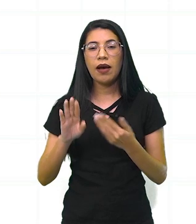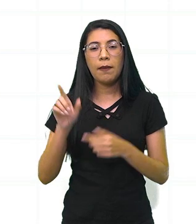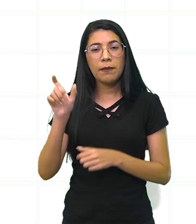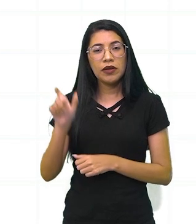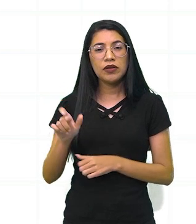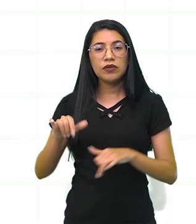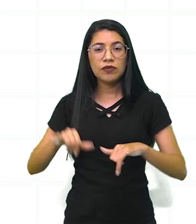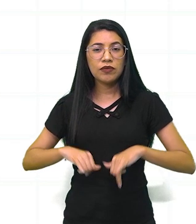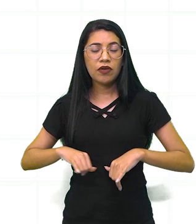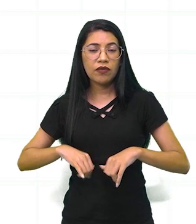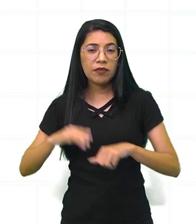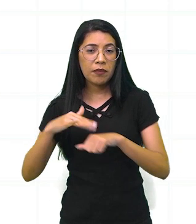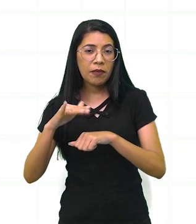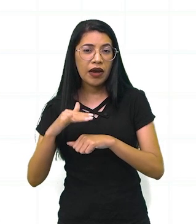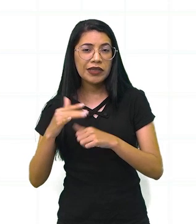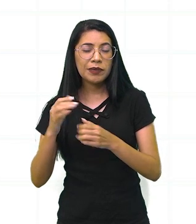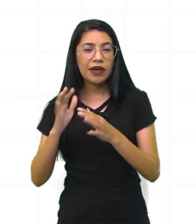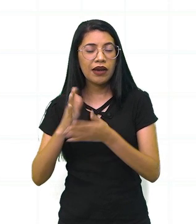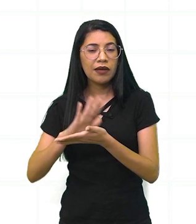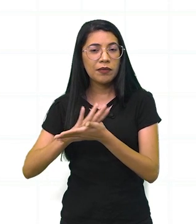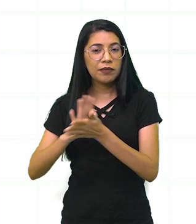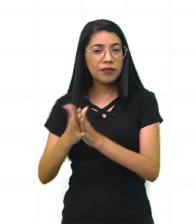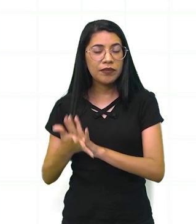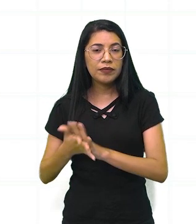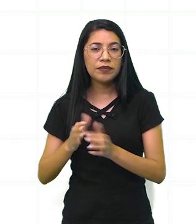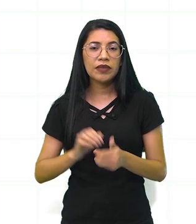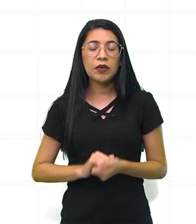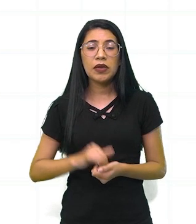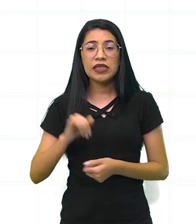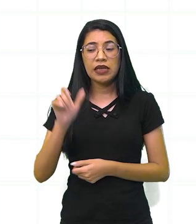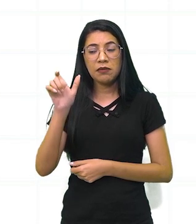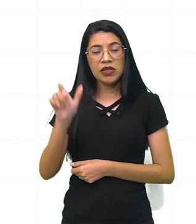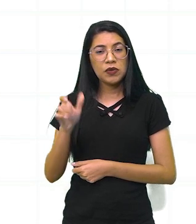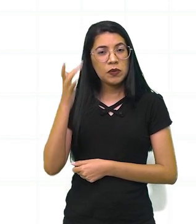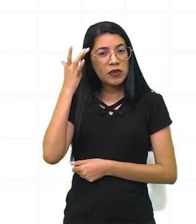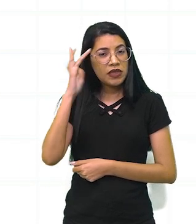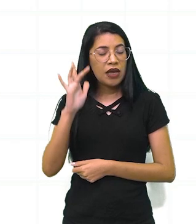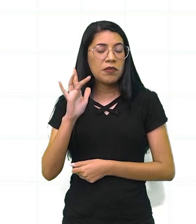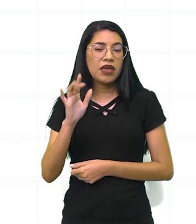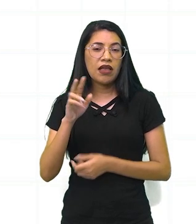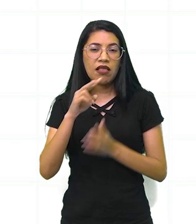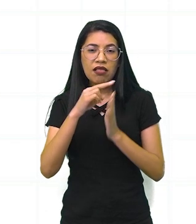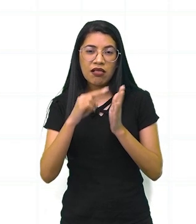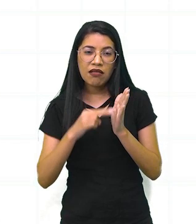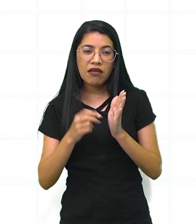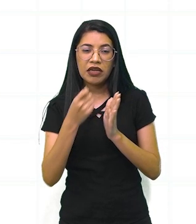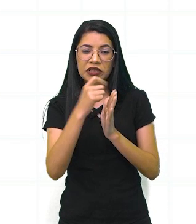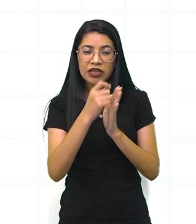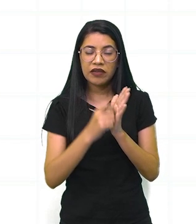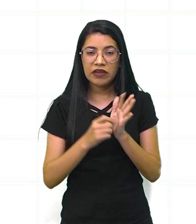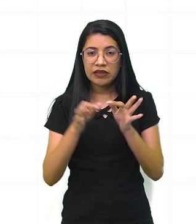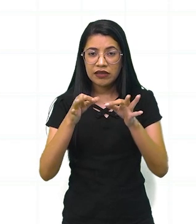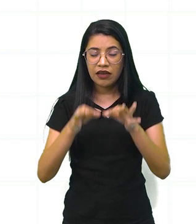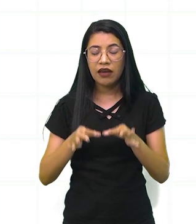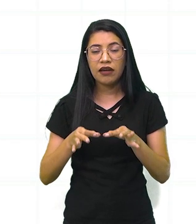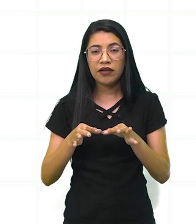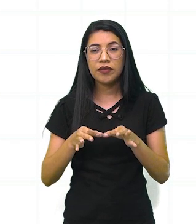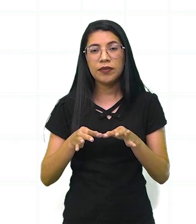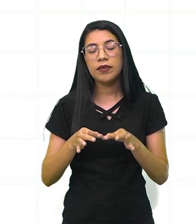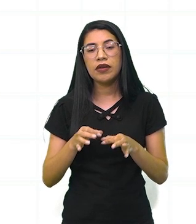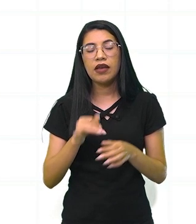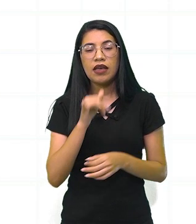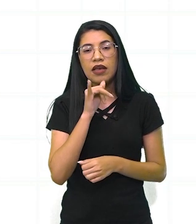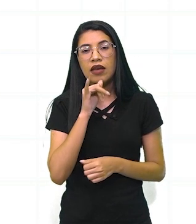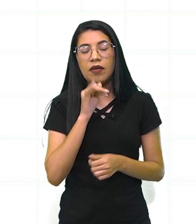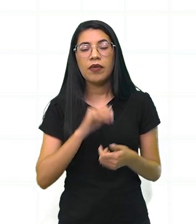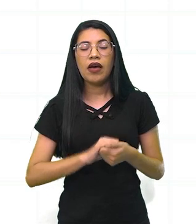quer dizer quanto menos a pessoa souber então ali escrever de uma forma correta né que a gente chama ali da da da